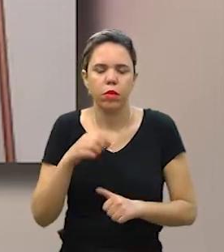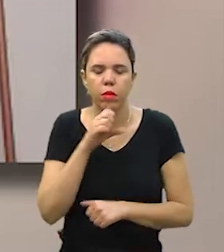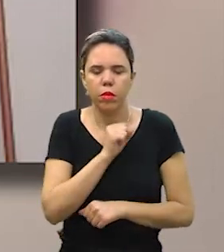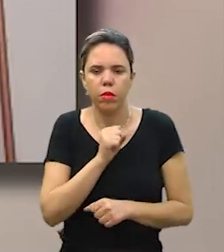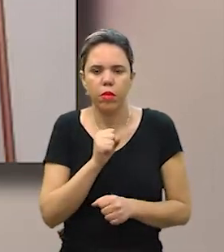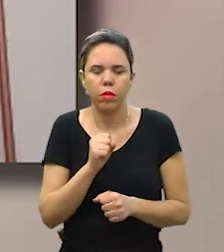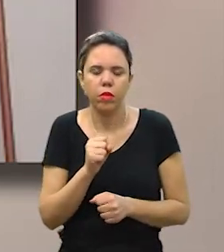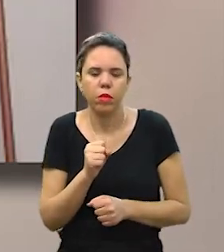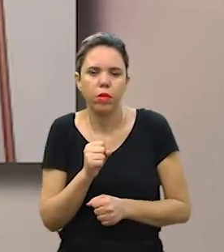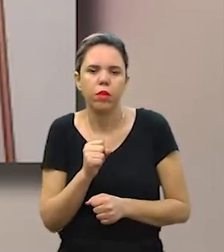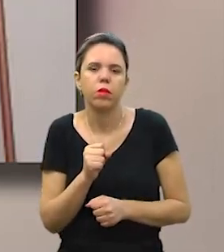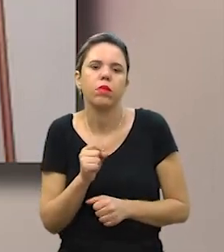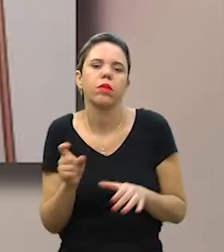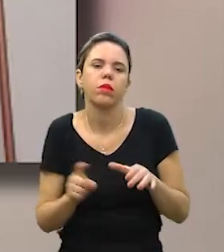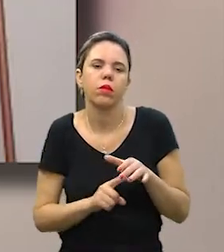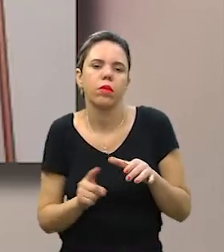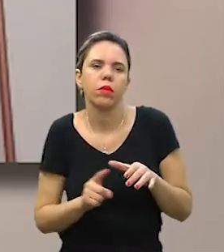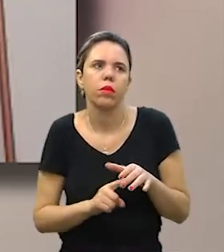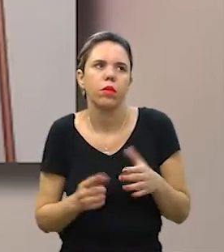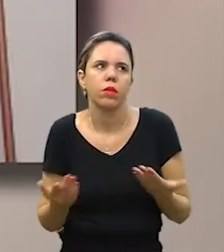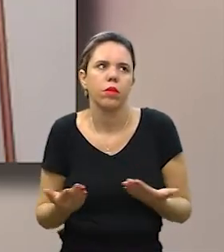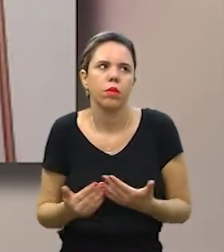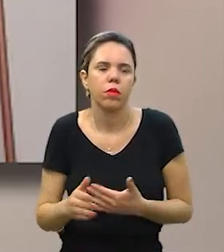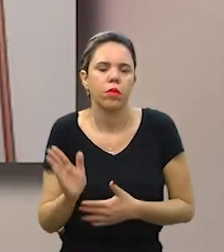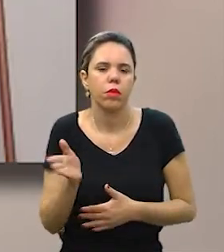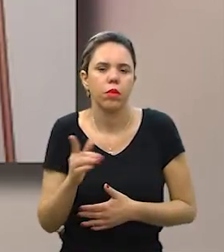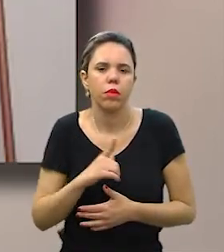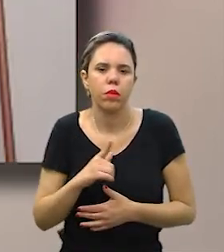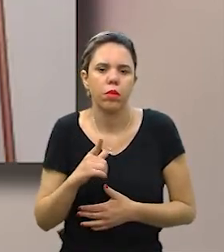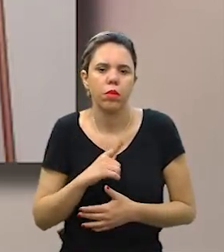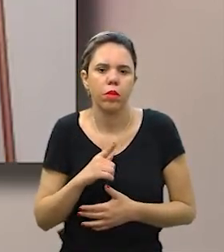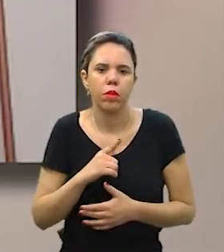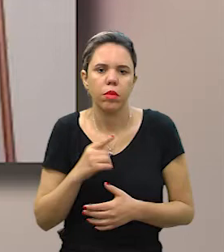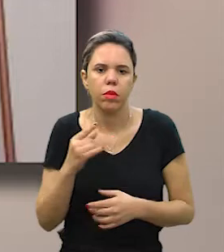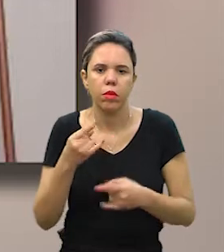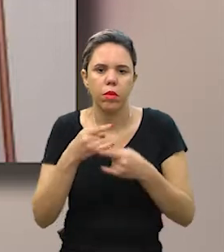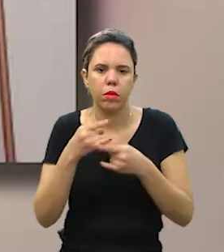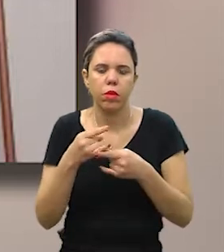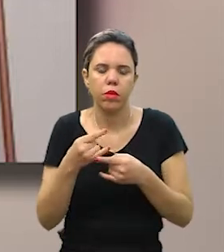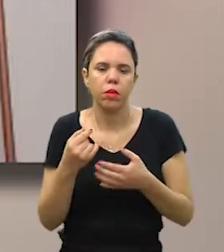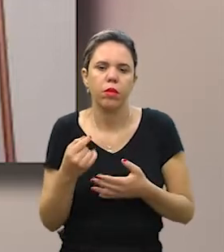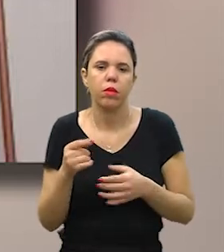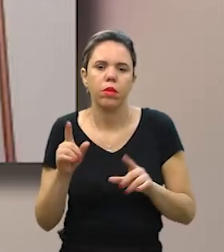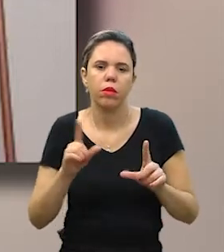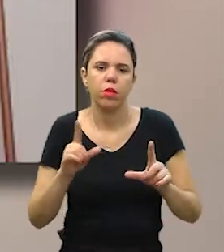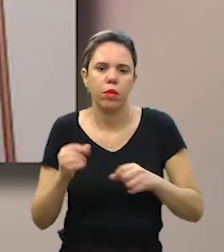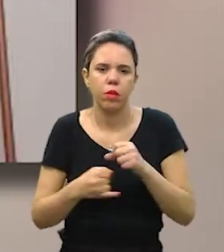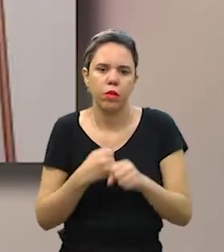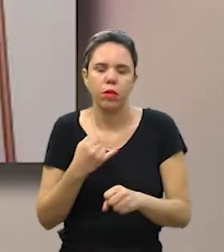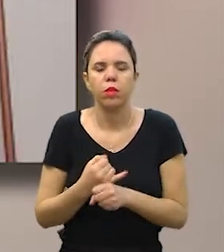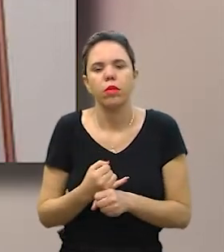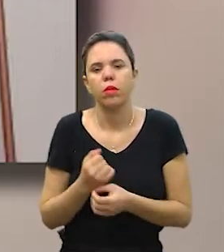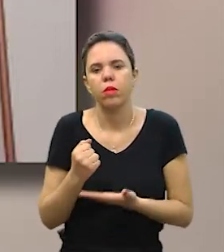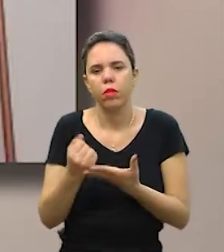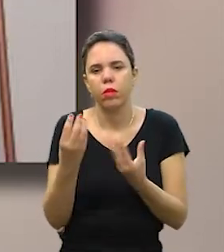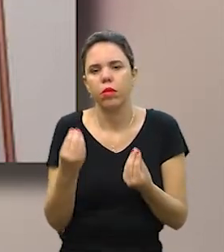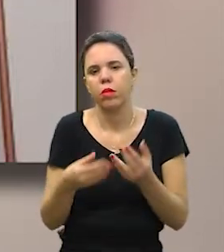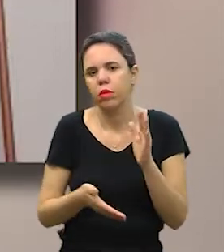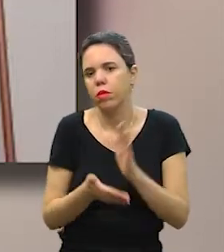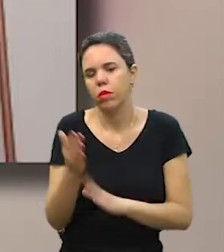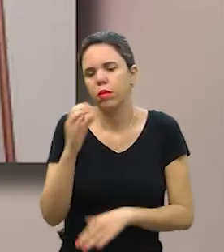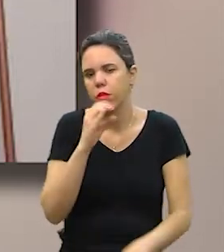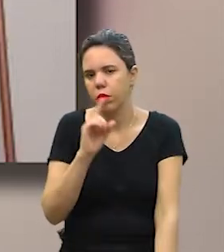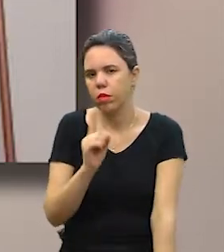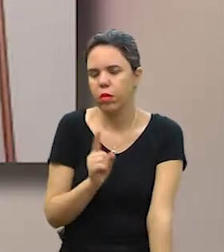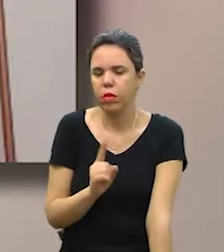por ele no consultório, ou hoje em dia a gente já tem aí a telemedicina também, que ajuda muito, sem necessidade de